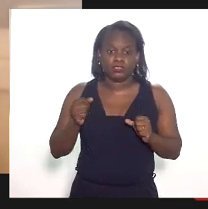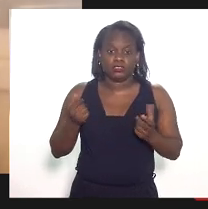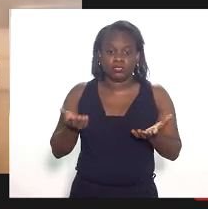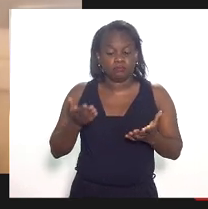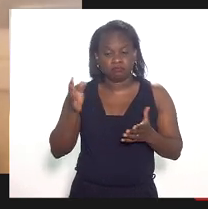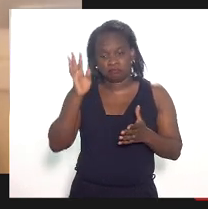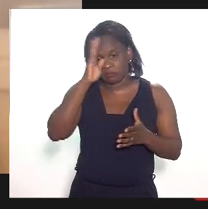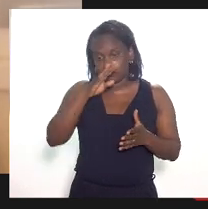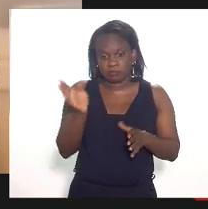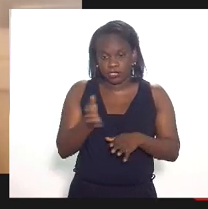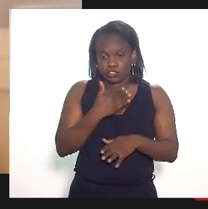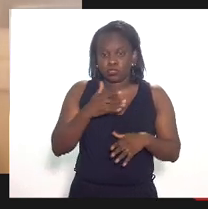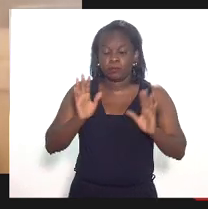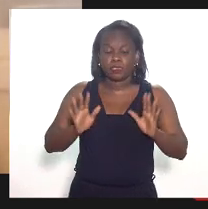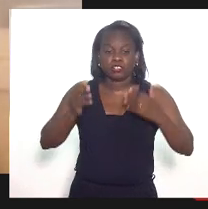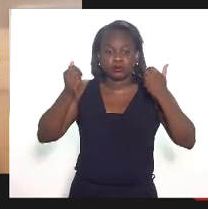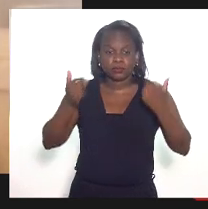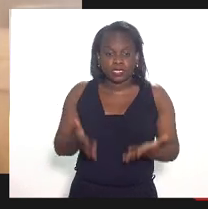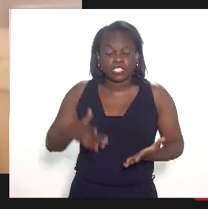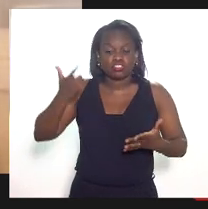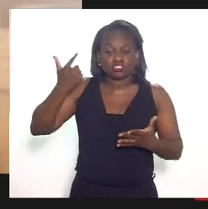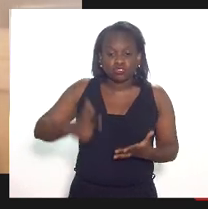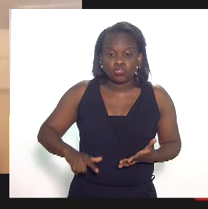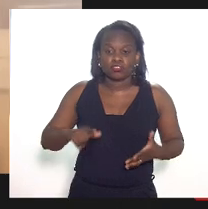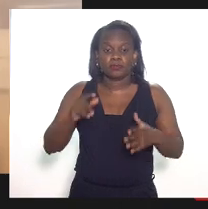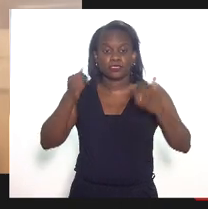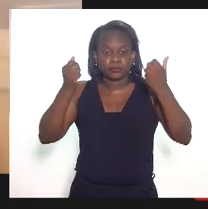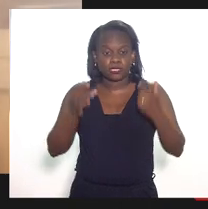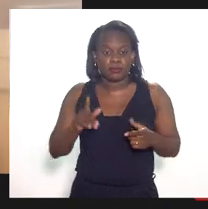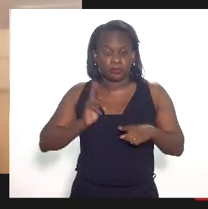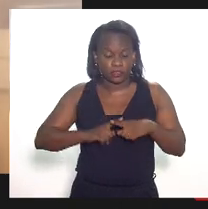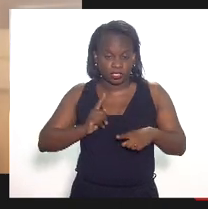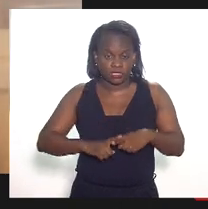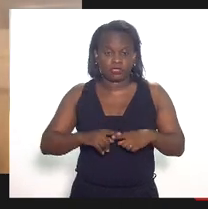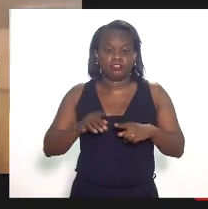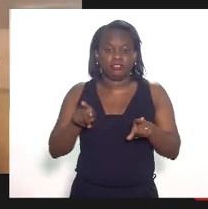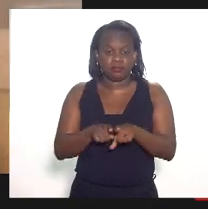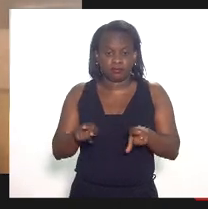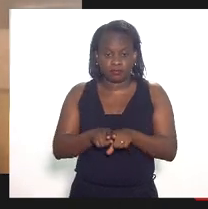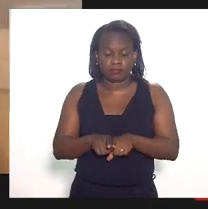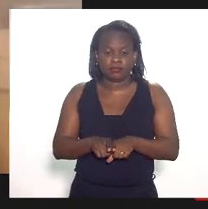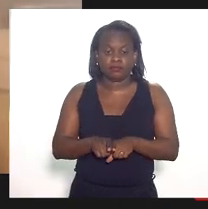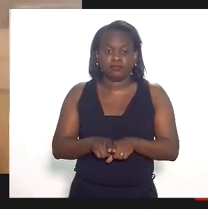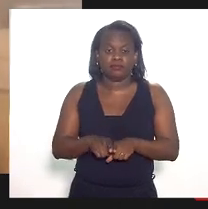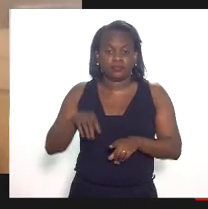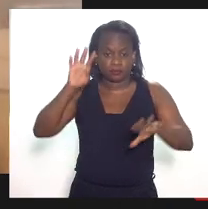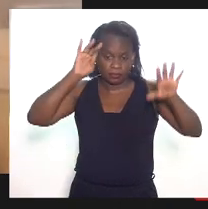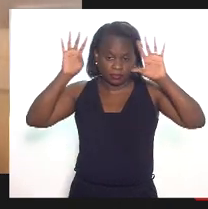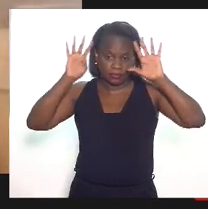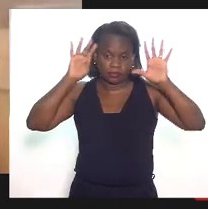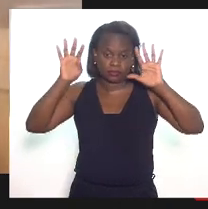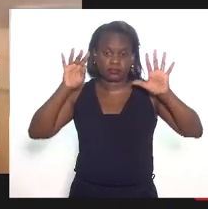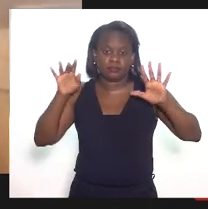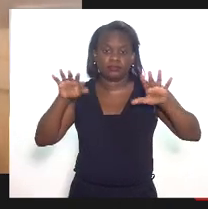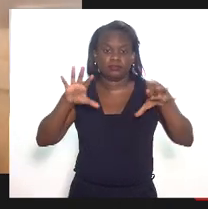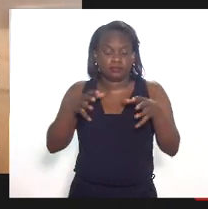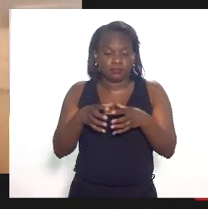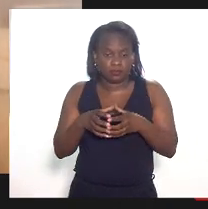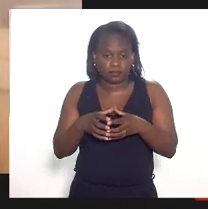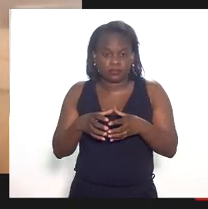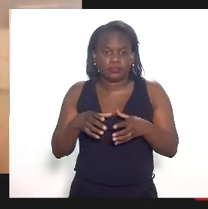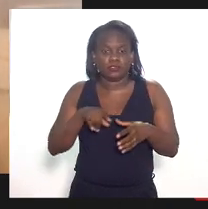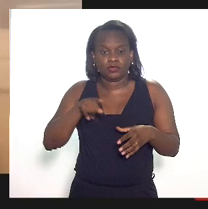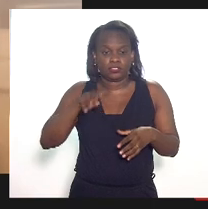repetitivo, mas é que, de repente, eu preciso colocar novamente para ressaltar, porque justamente também é o pensamento da entidade que a